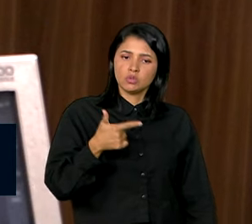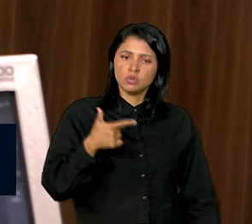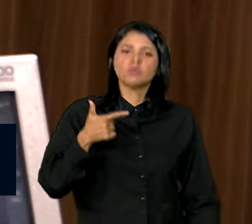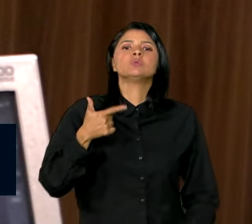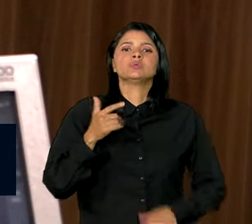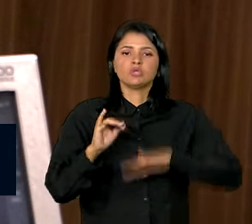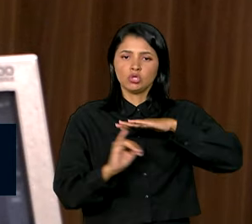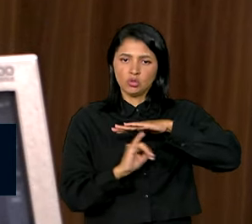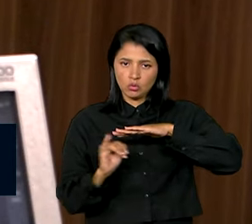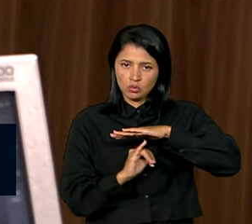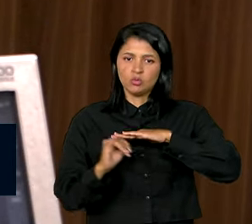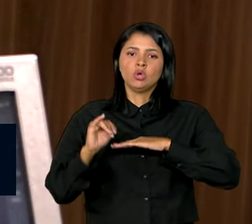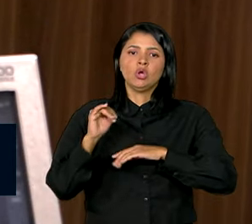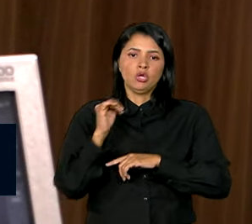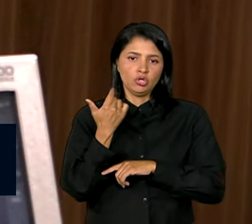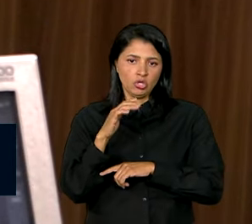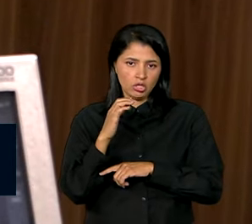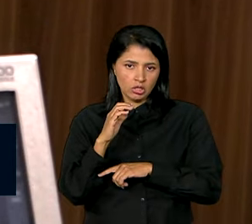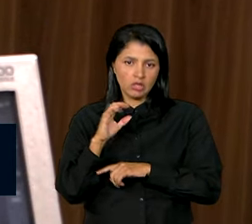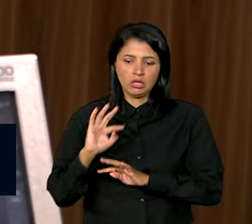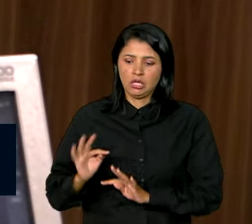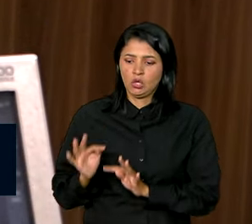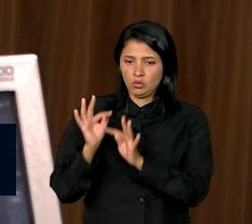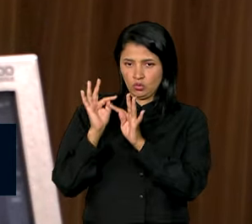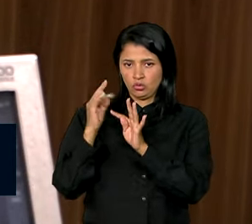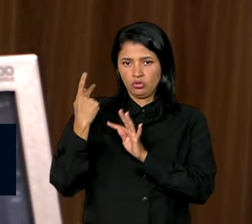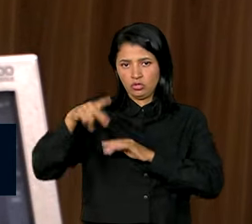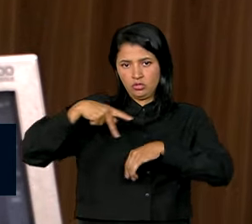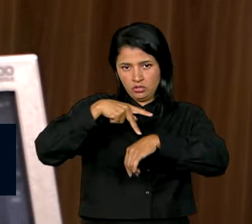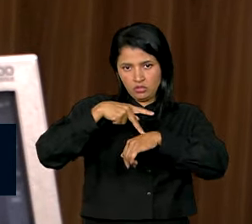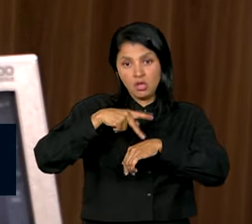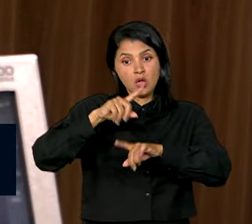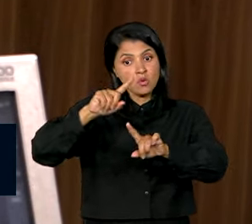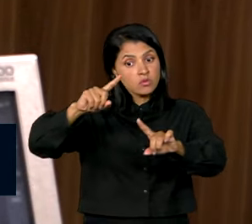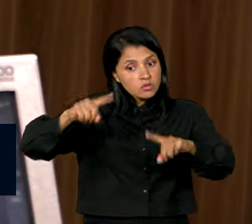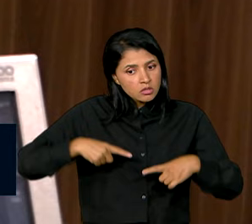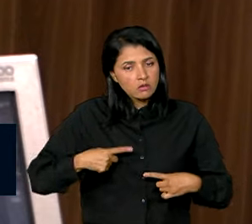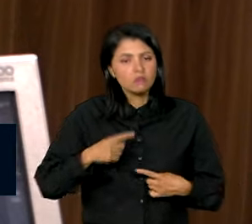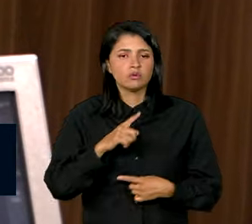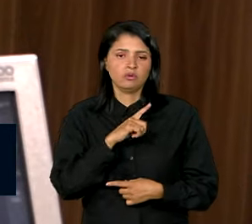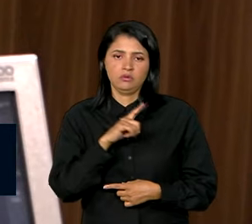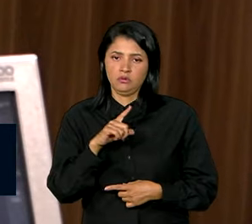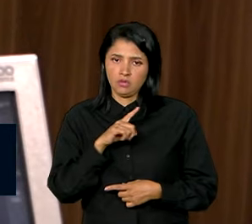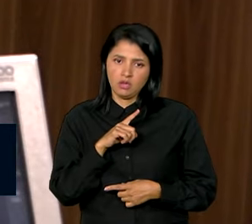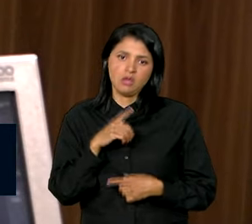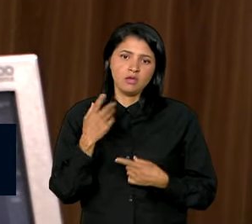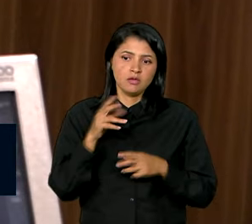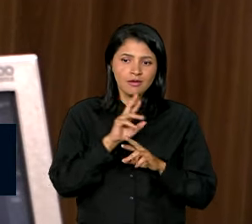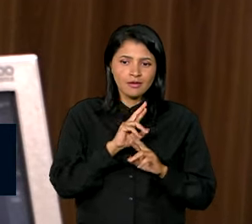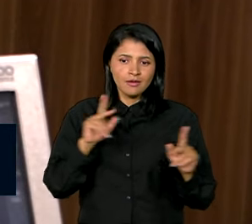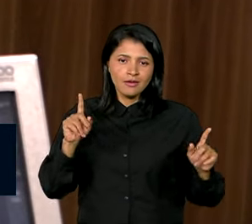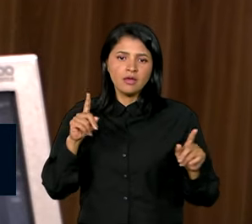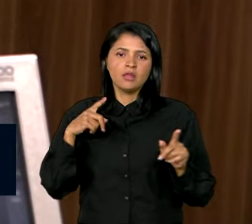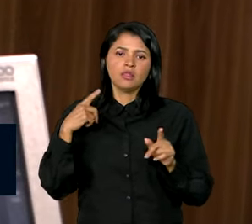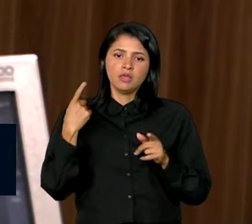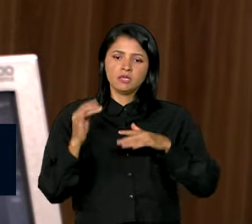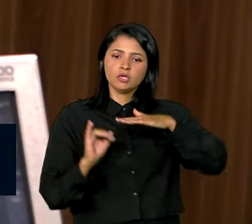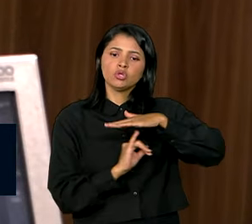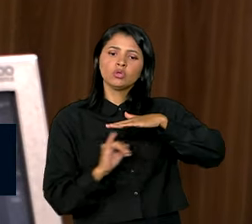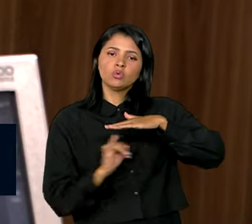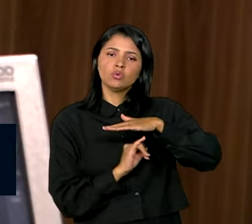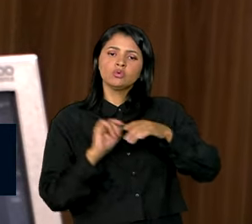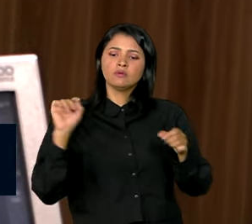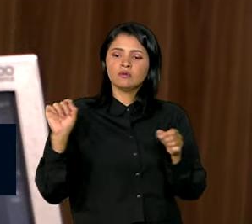no país, e o grande desafio, né, e o grande diferencial desses institutos é a